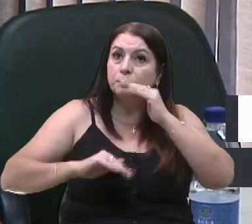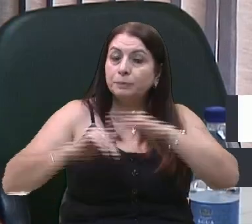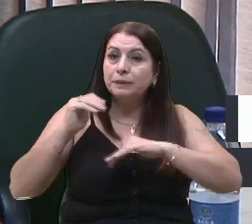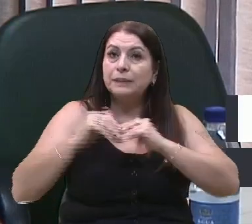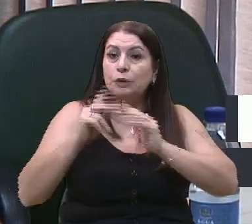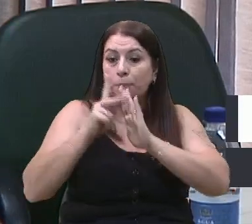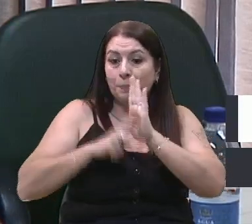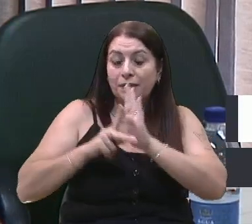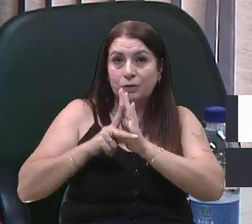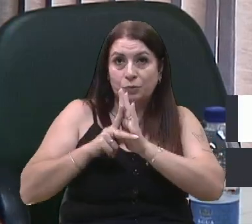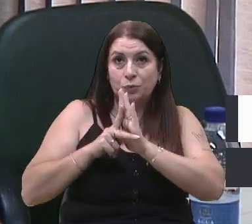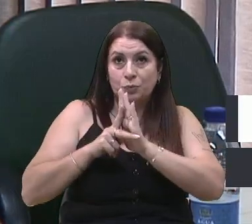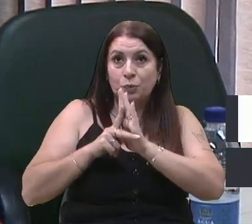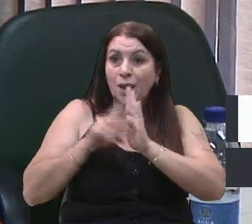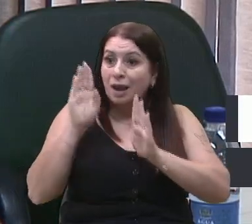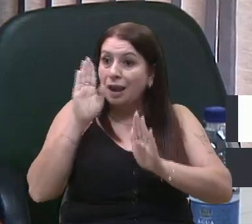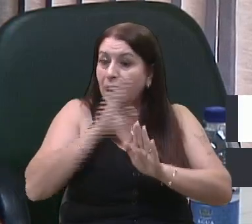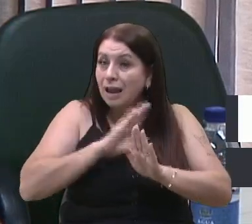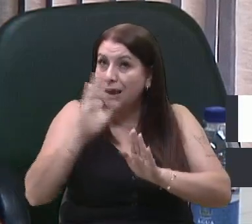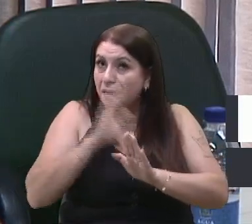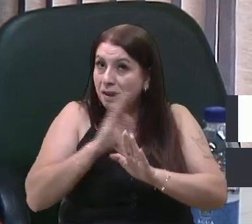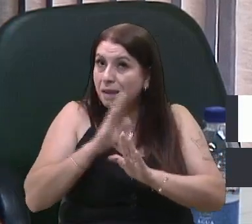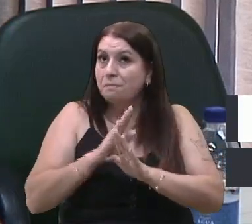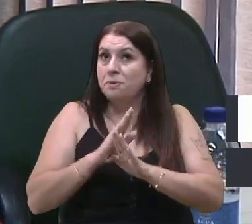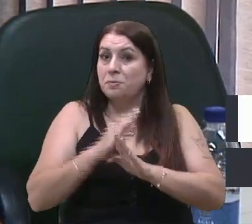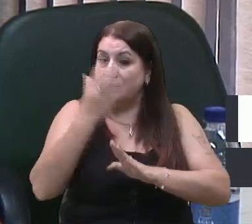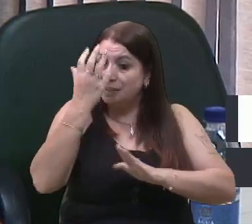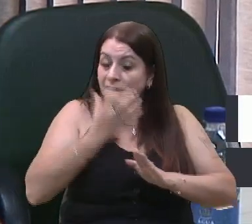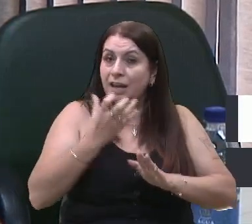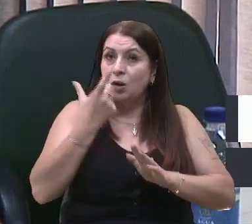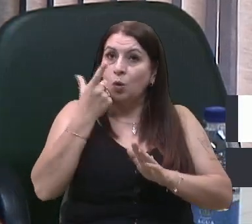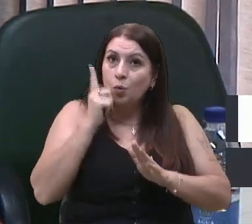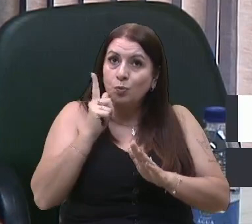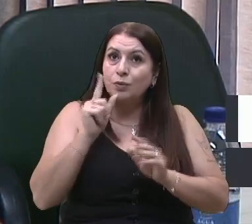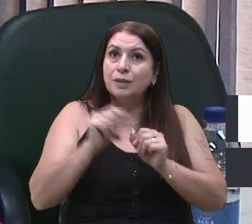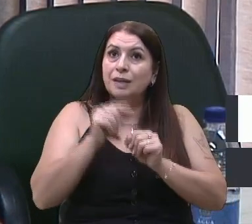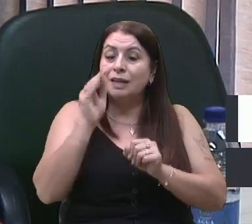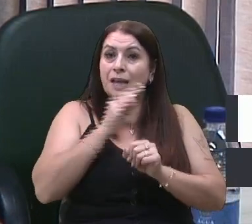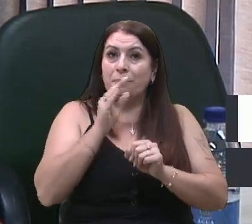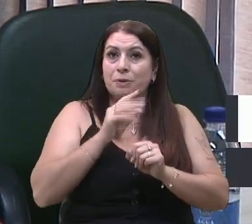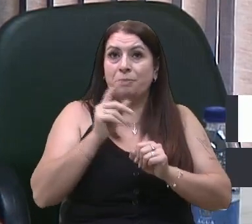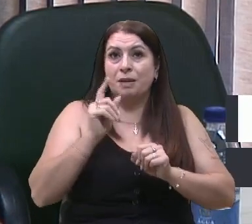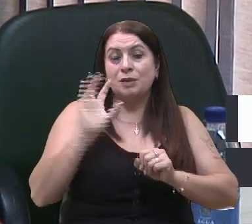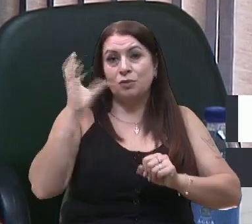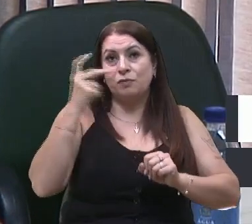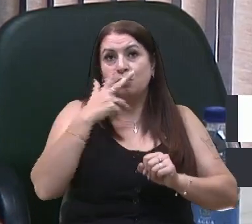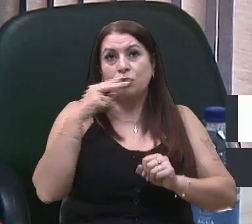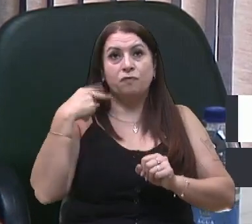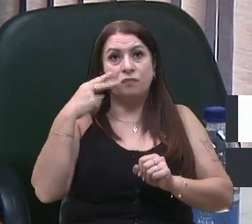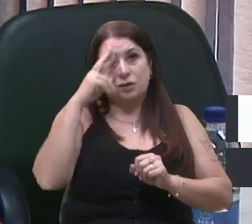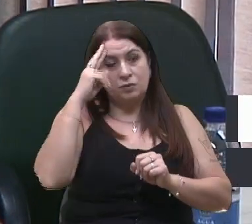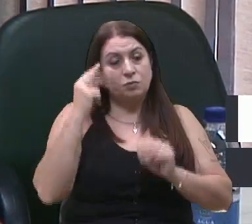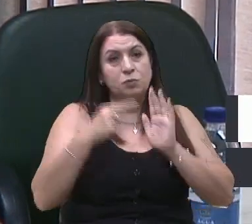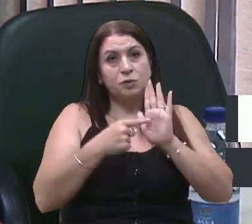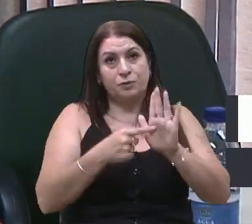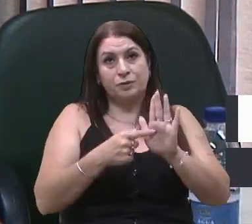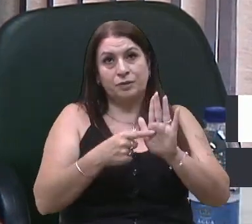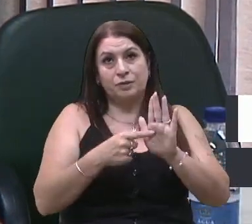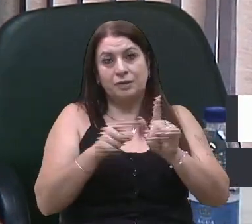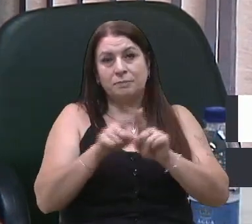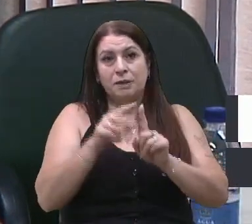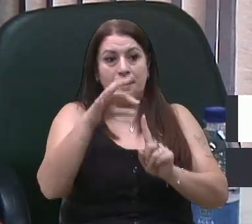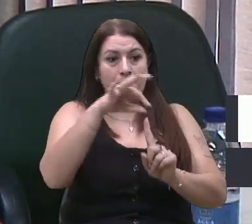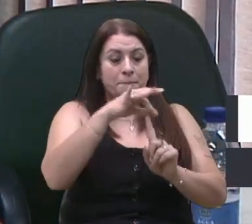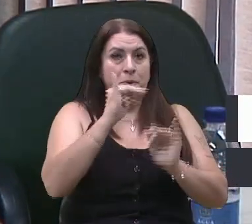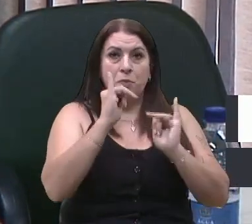plano de mobilidade rápido e sério, solucionar questões que podem ser rapidamente solucionadas, como o vereador Rafael trouxe aqui, a questão de paradas de